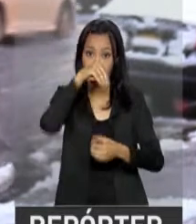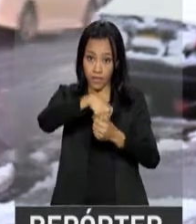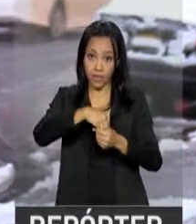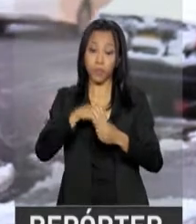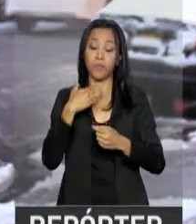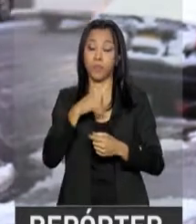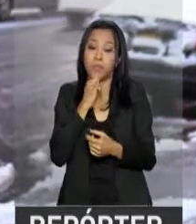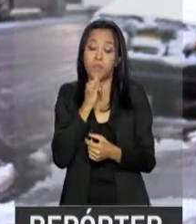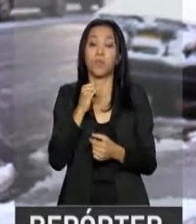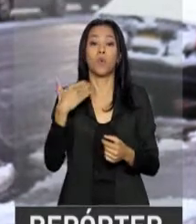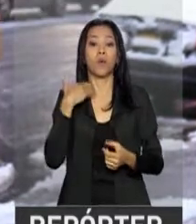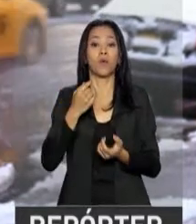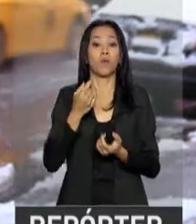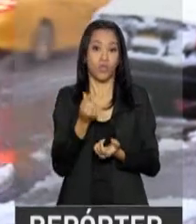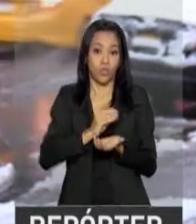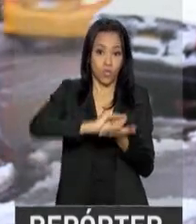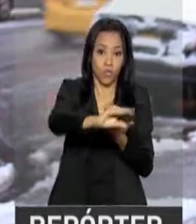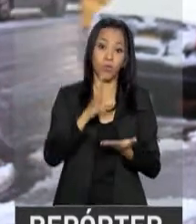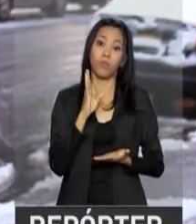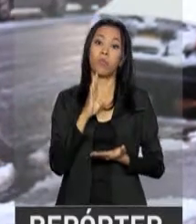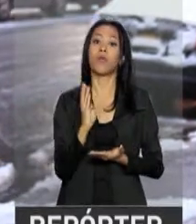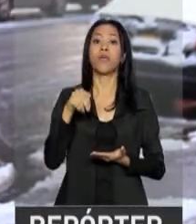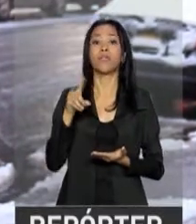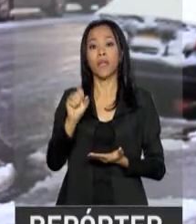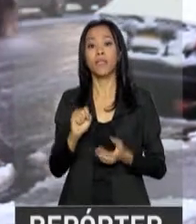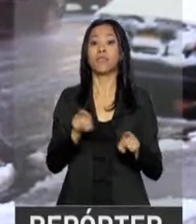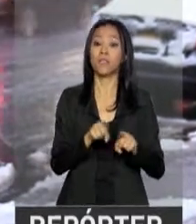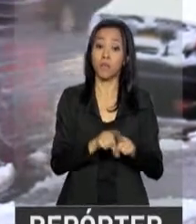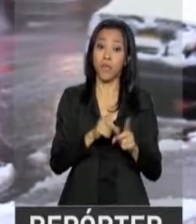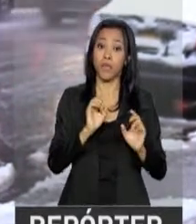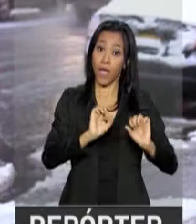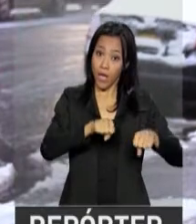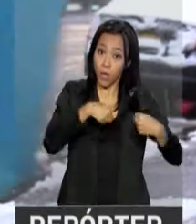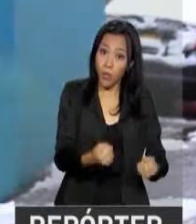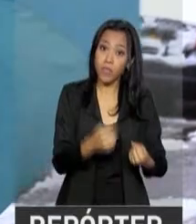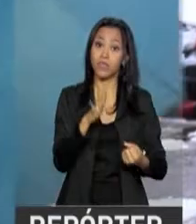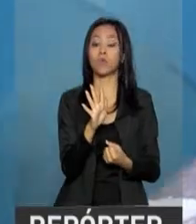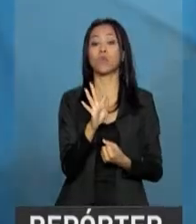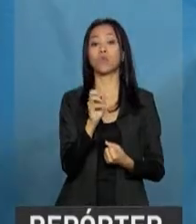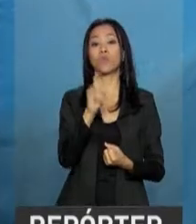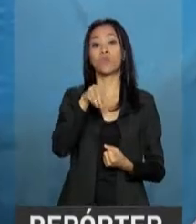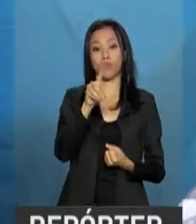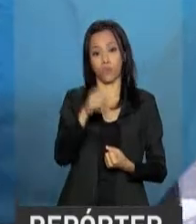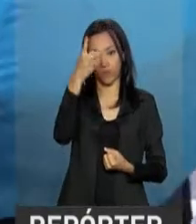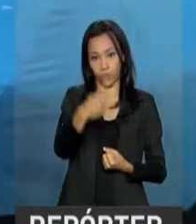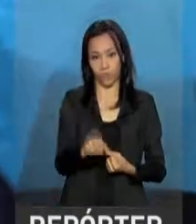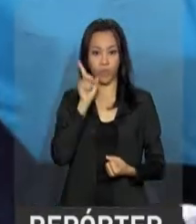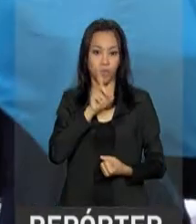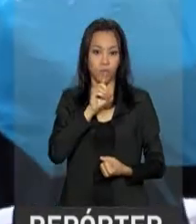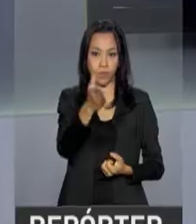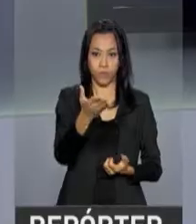do bnds e recuperação dos recursos do fundo soberano de nova york nos estados unidos paula de